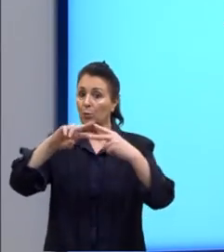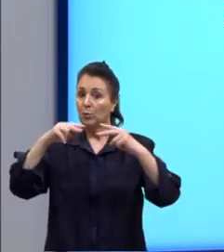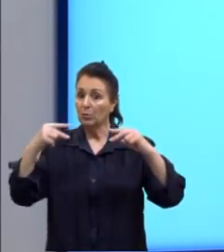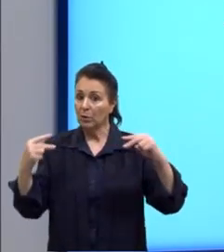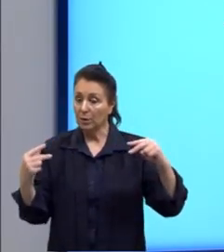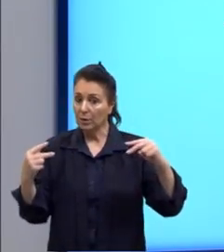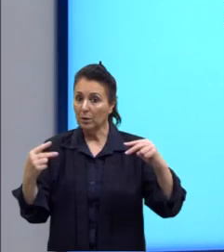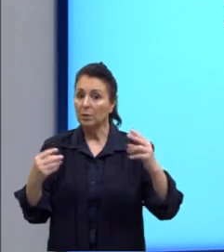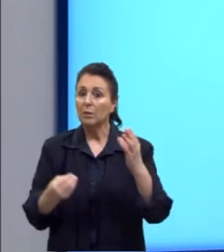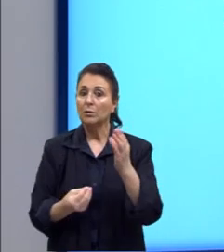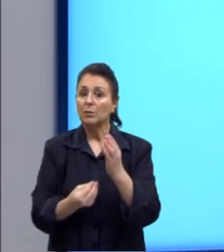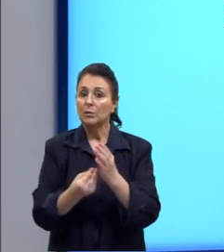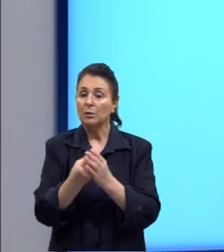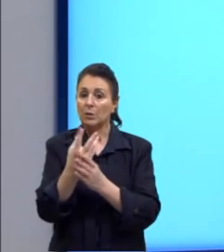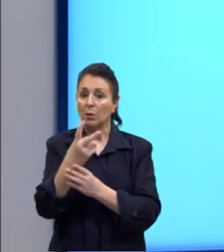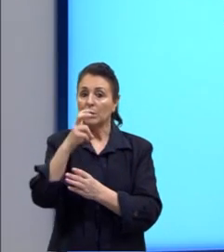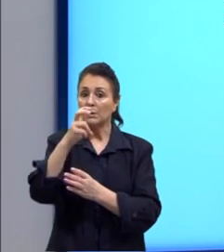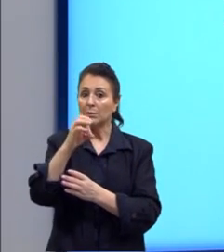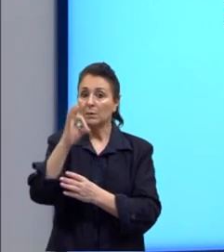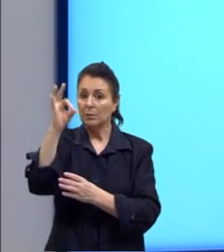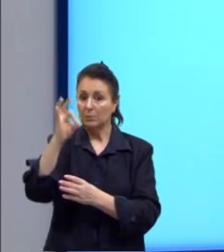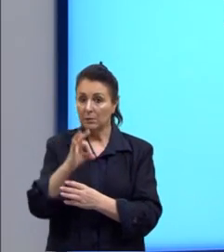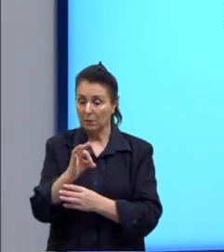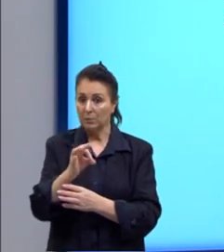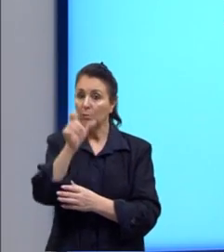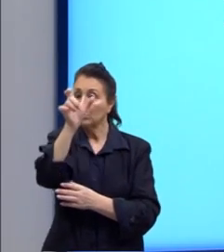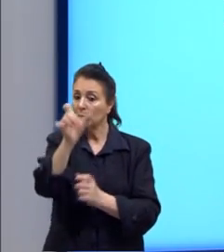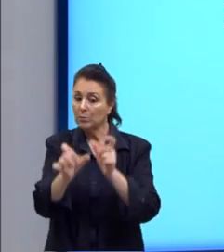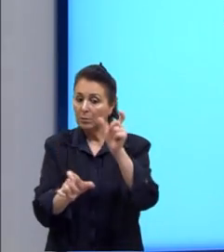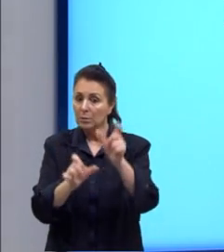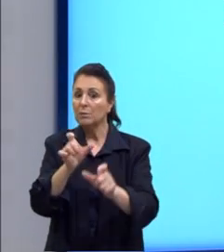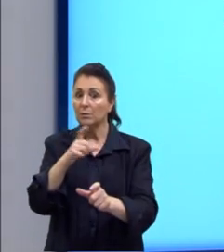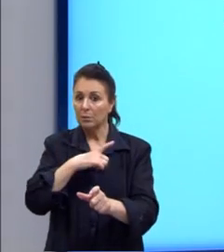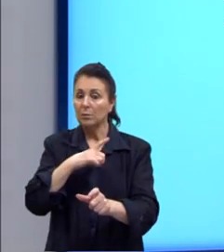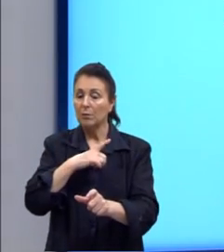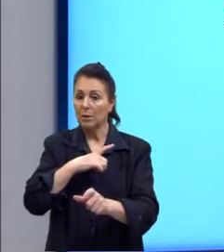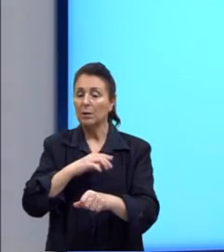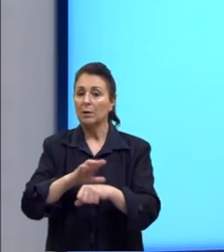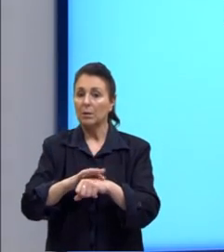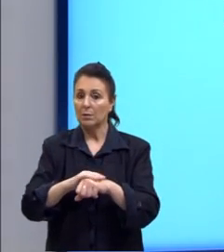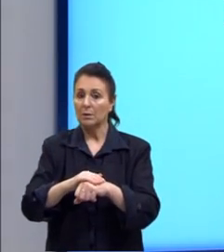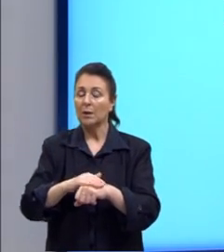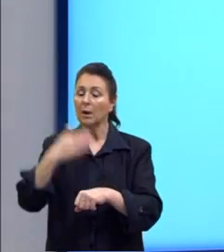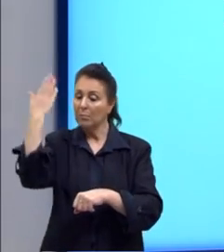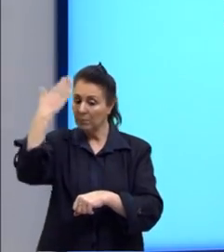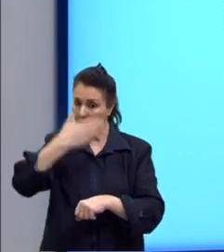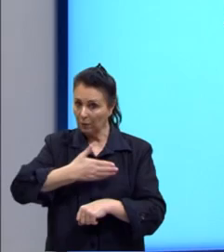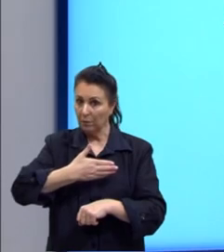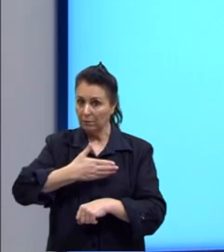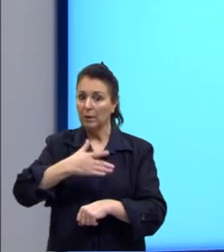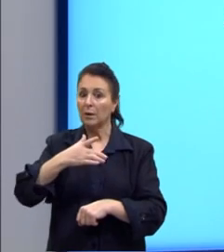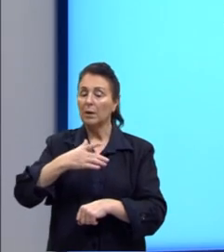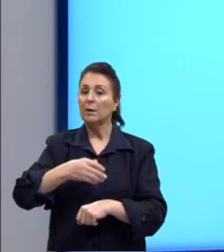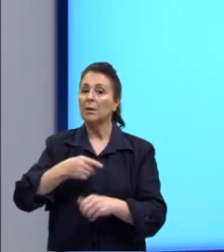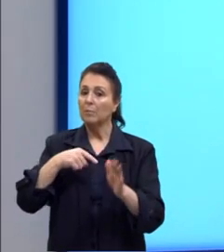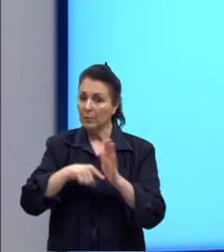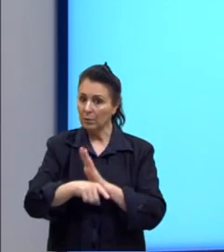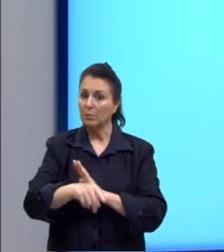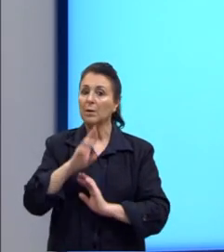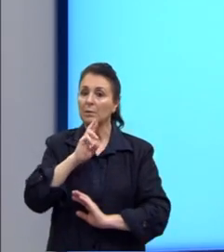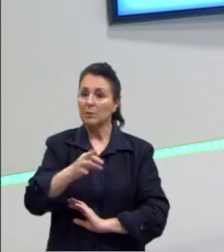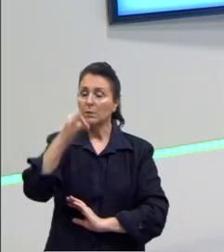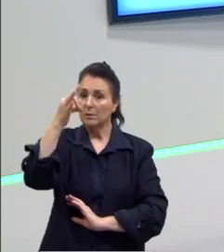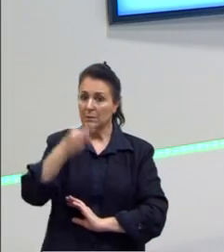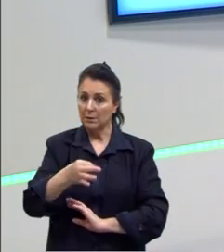então gerou indivíduo só 50 por cento dos indivíduos com a doença Então essa é a prova real que a questão está correta